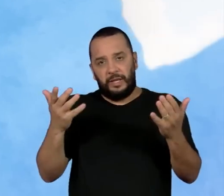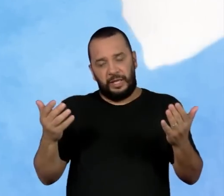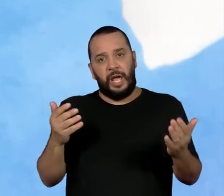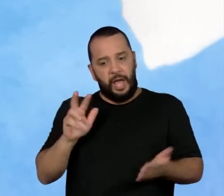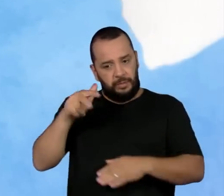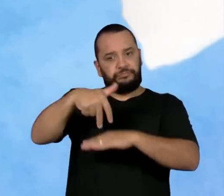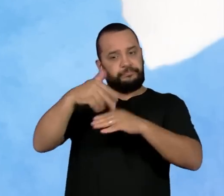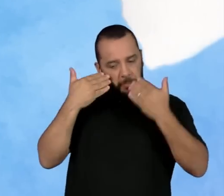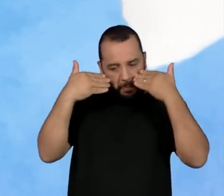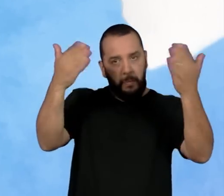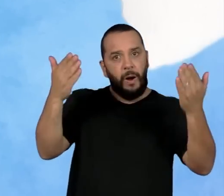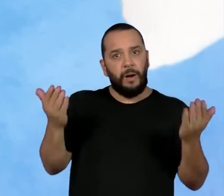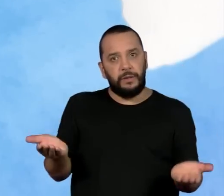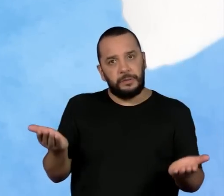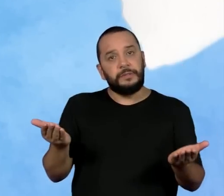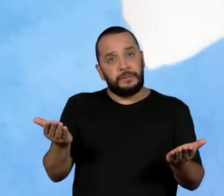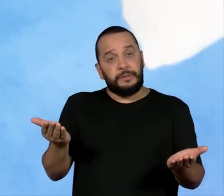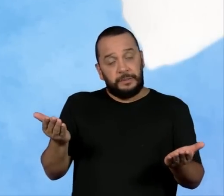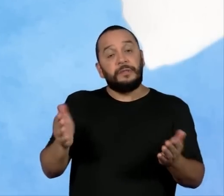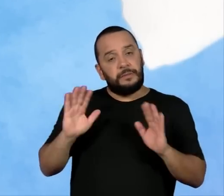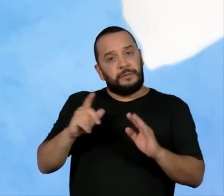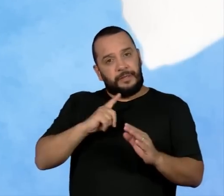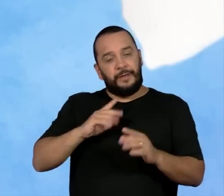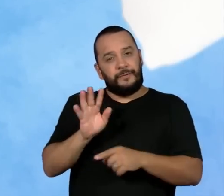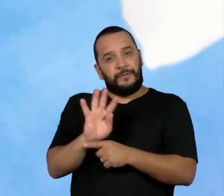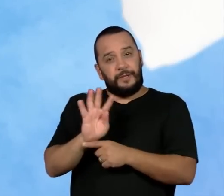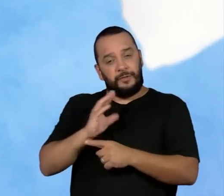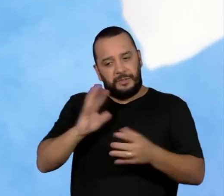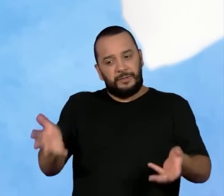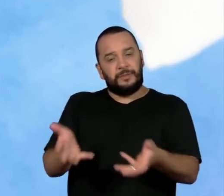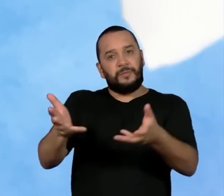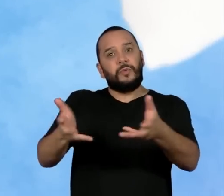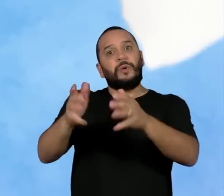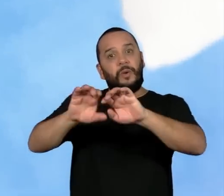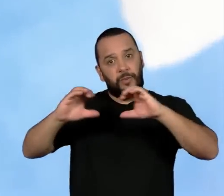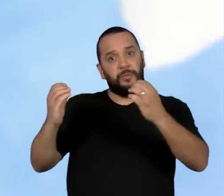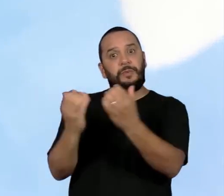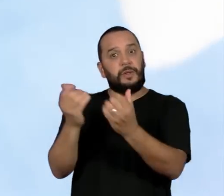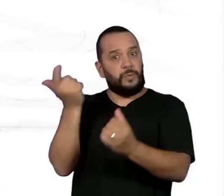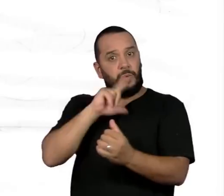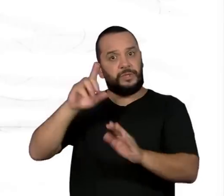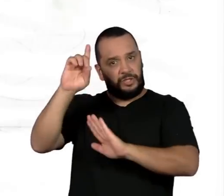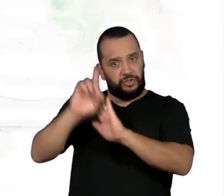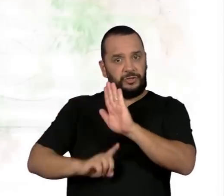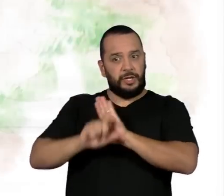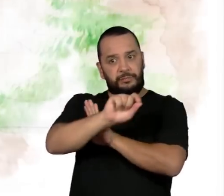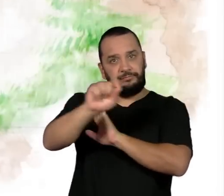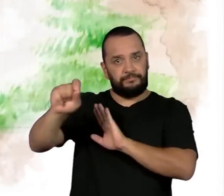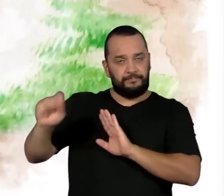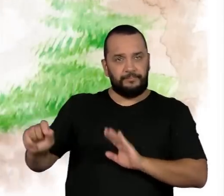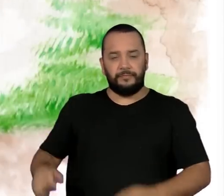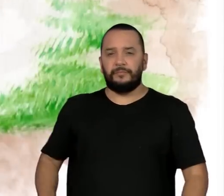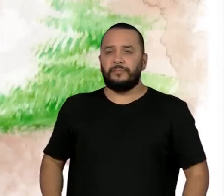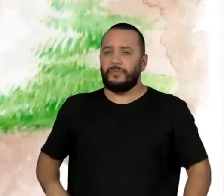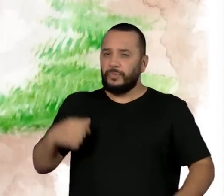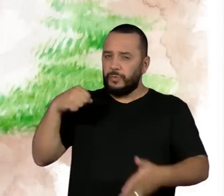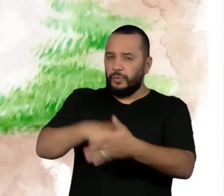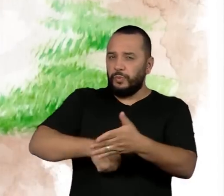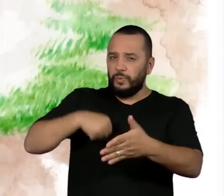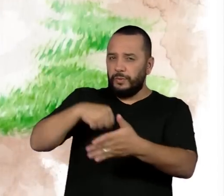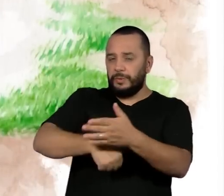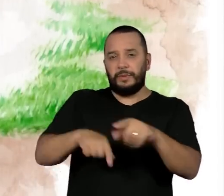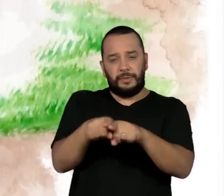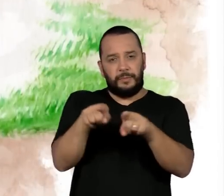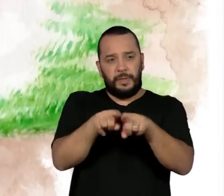a CONAQ, estimula a comunidade a fazer valer os seus direitos. A luta e a Constituição